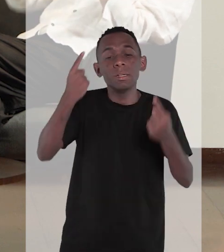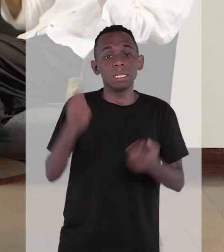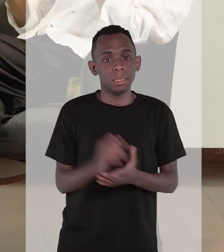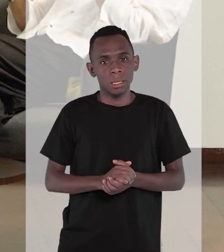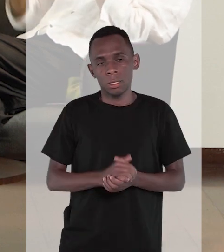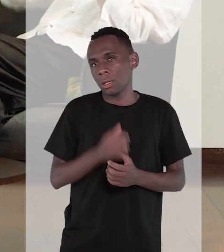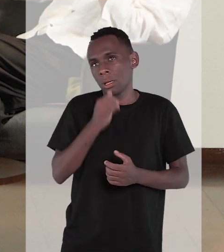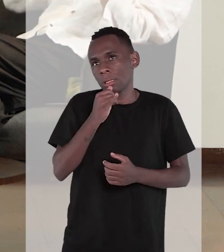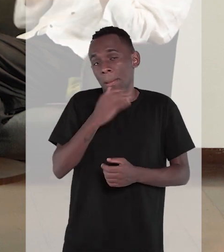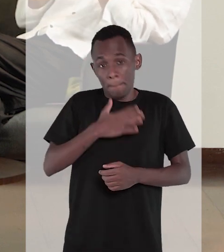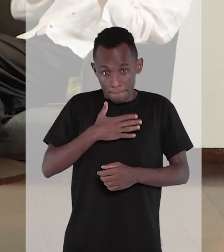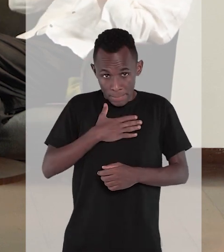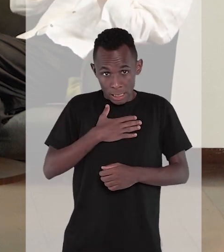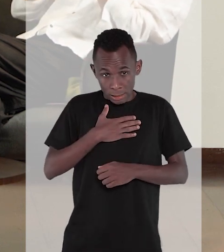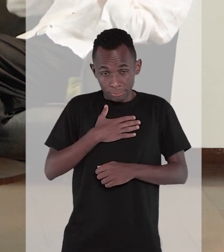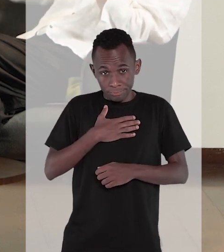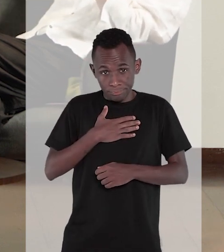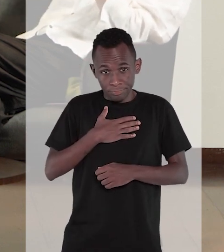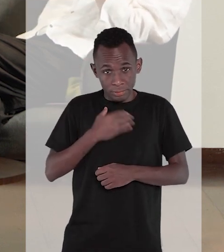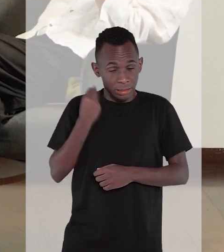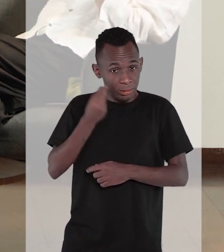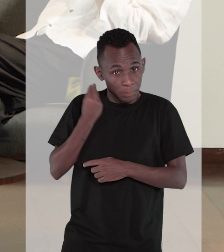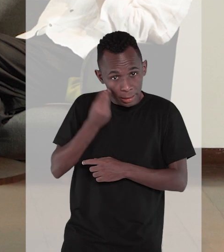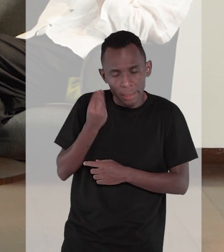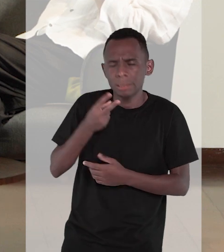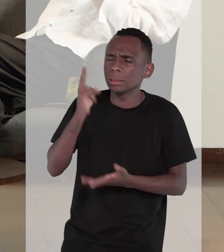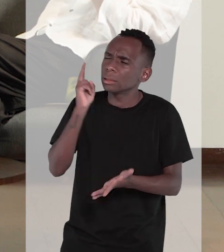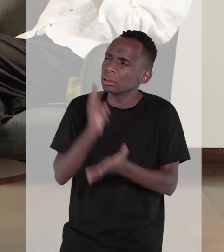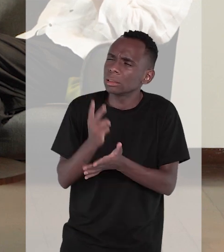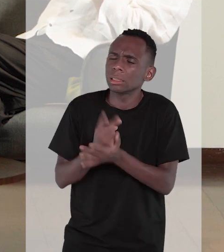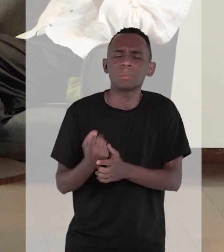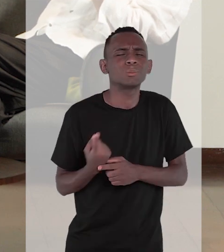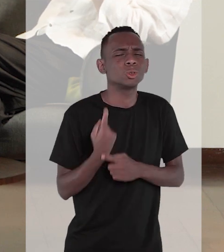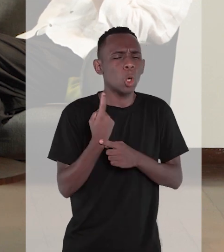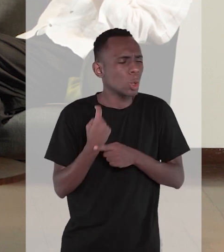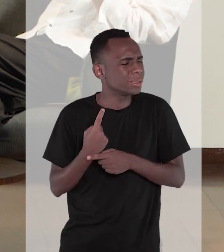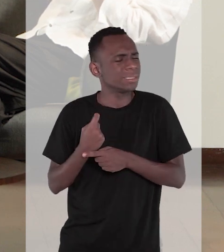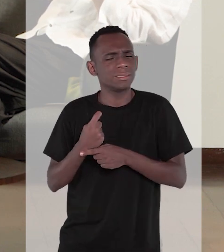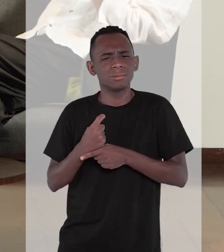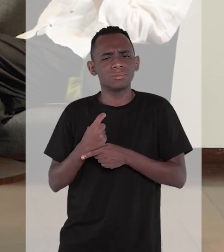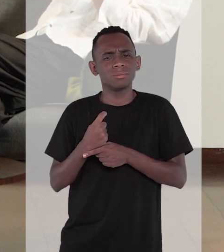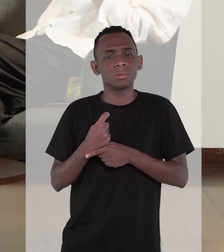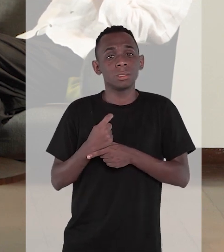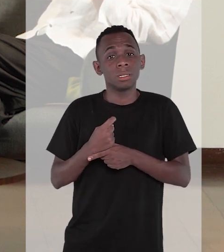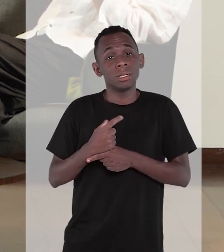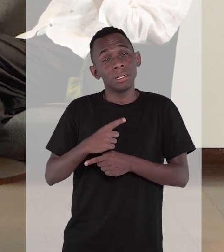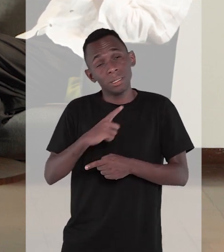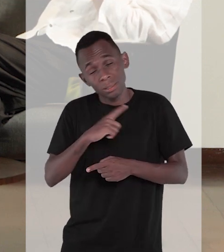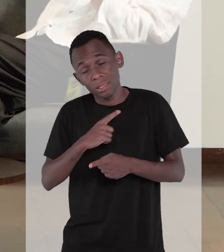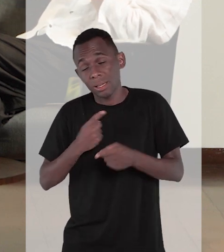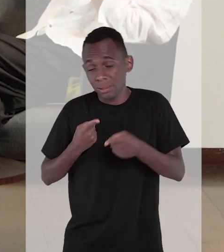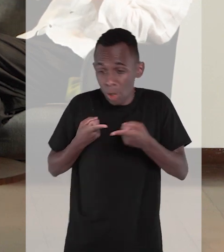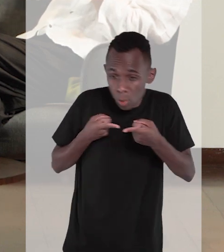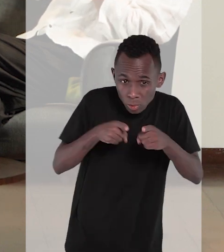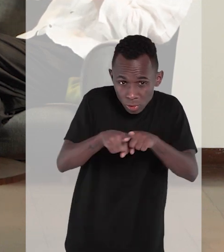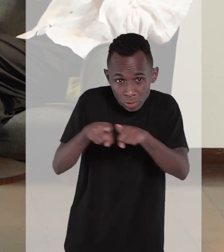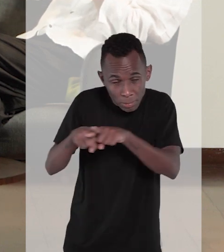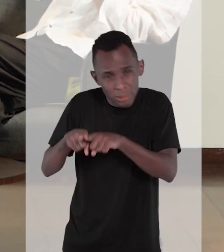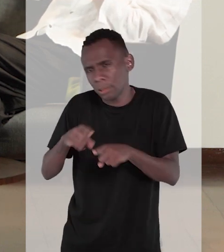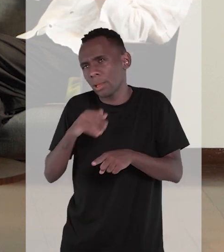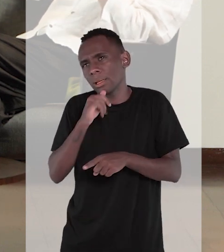letra numa melodia. No meu caso, por exemplo, eu sempre faço sozinha, assim, eu preciso ficar sozinha. Tem alguns